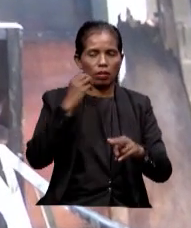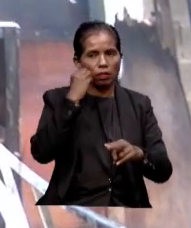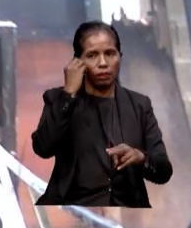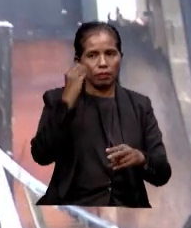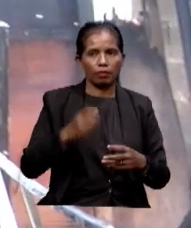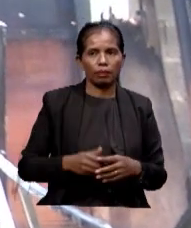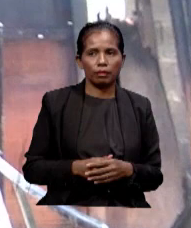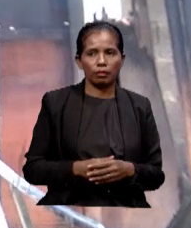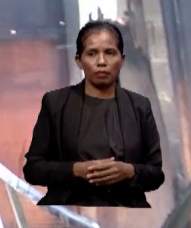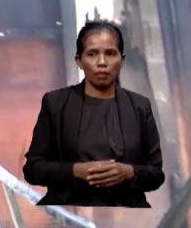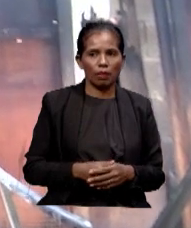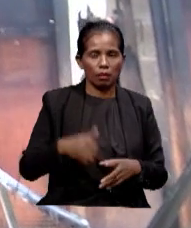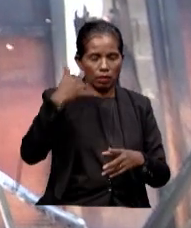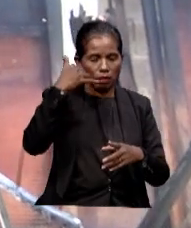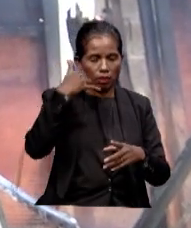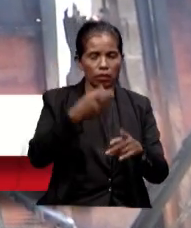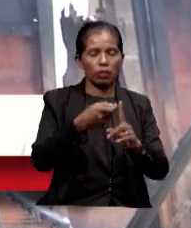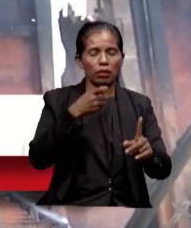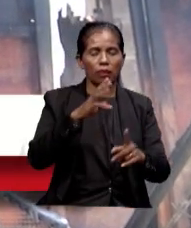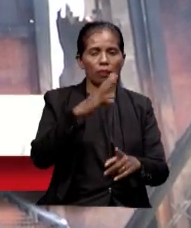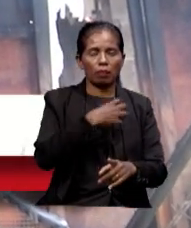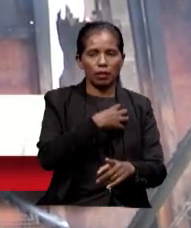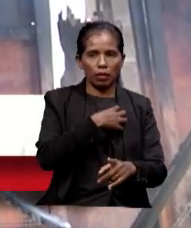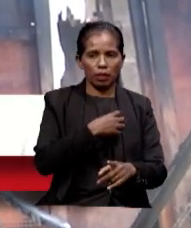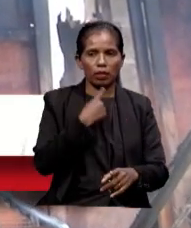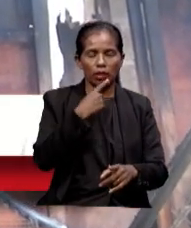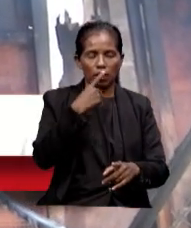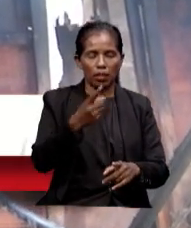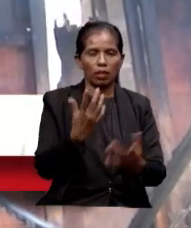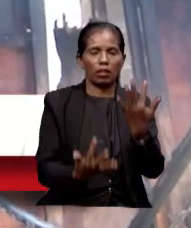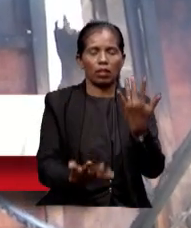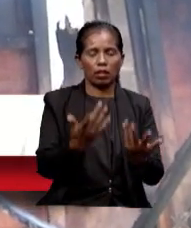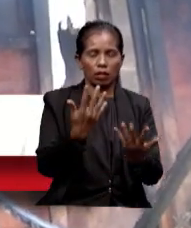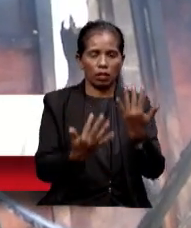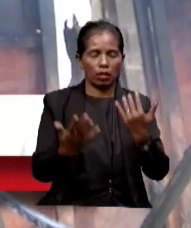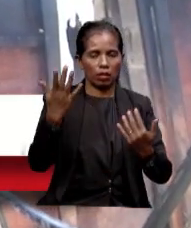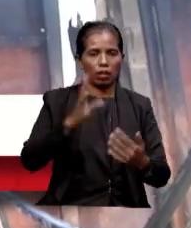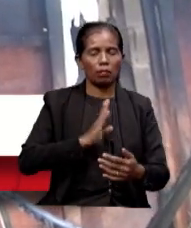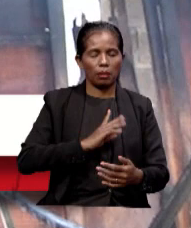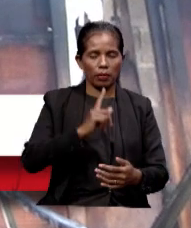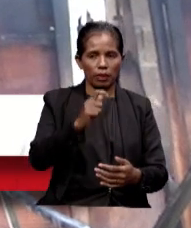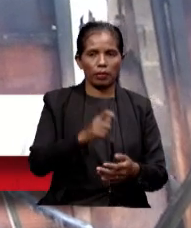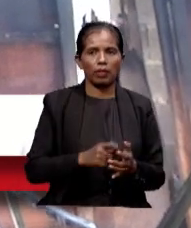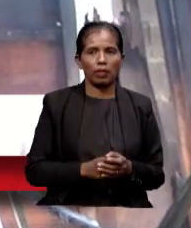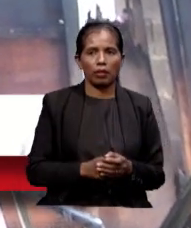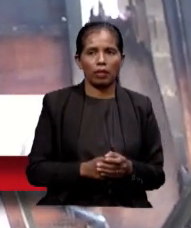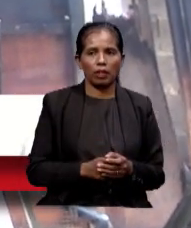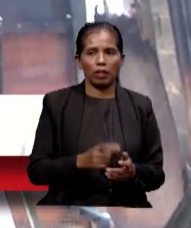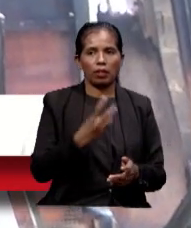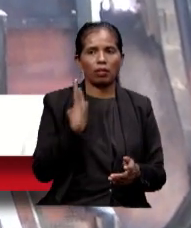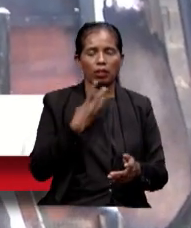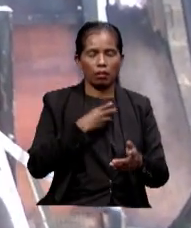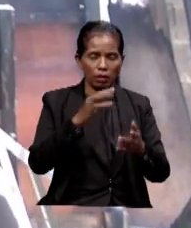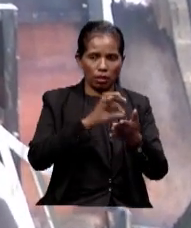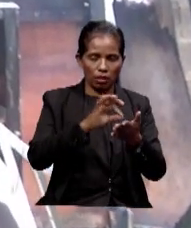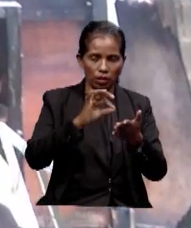Redan a contacto se parte PNTL até de cada dia acontecimento incêndio de ia vai rupir portanto imediatamente a me resisto